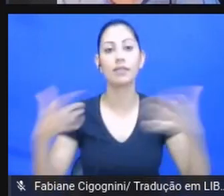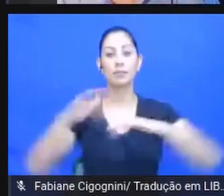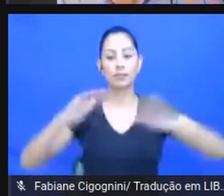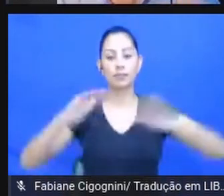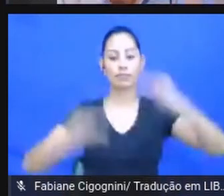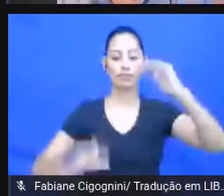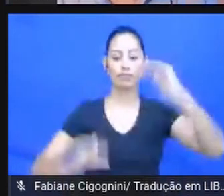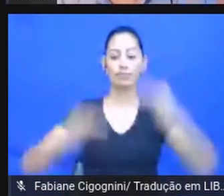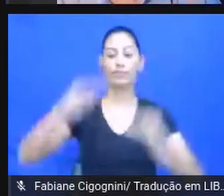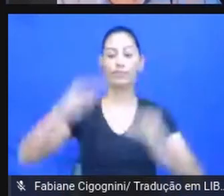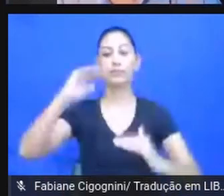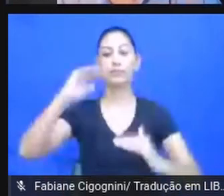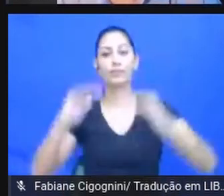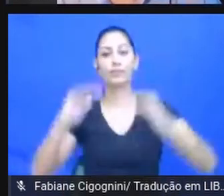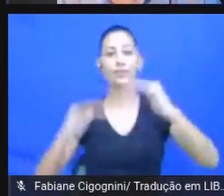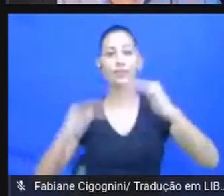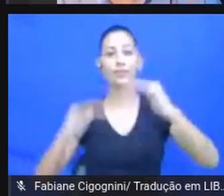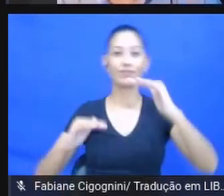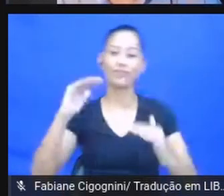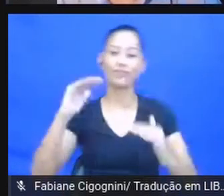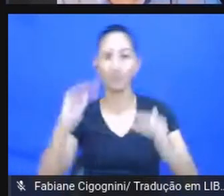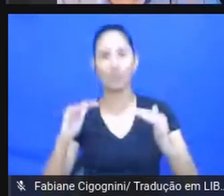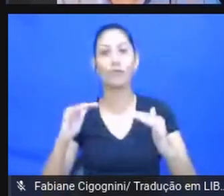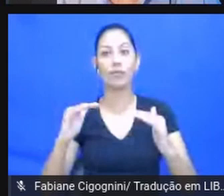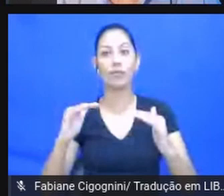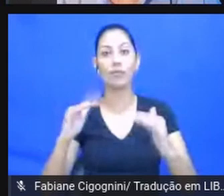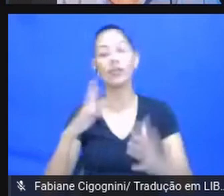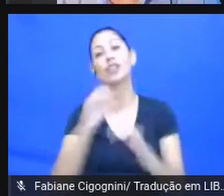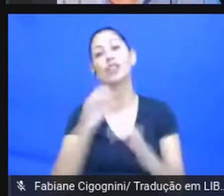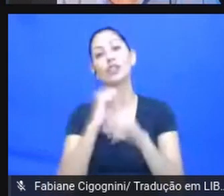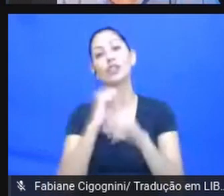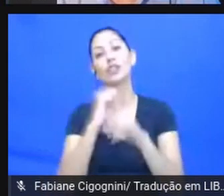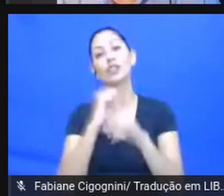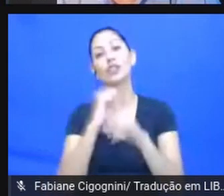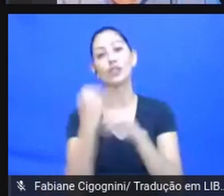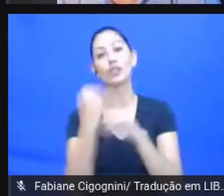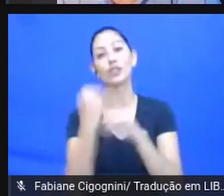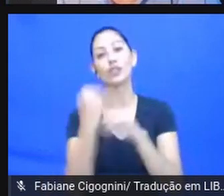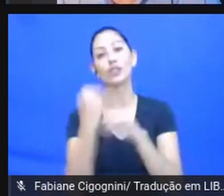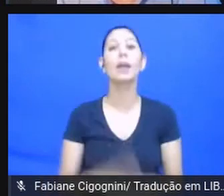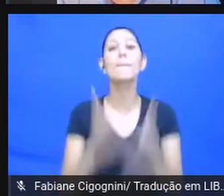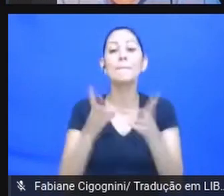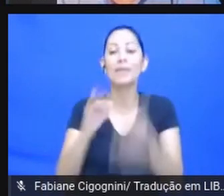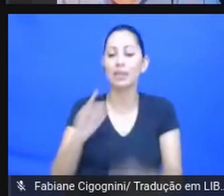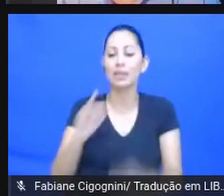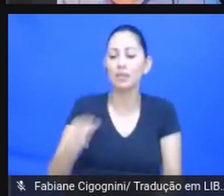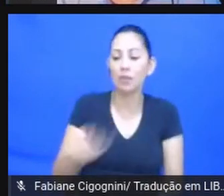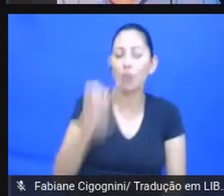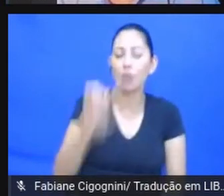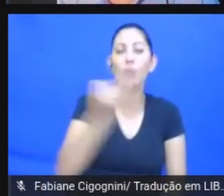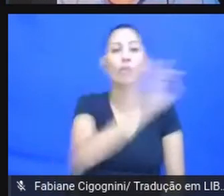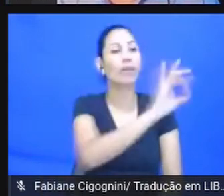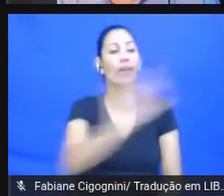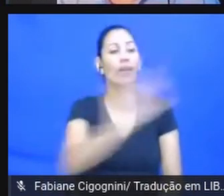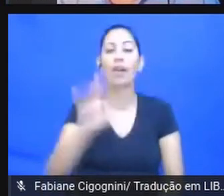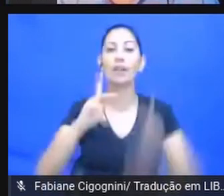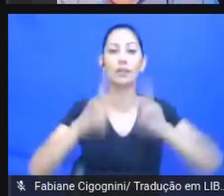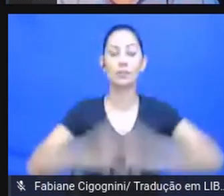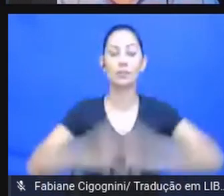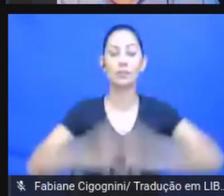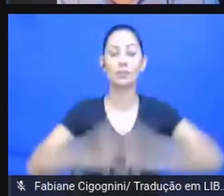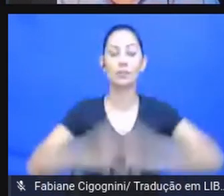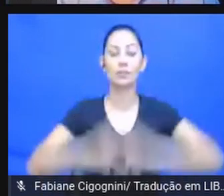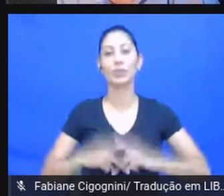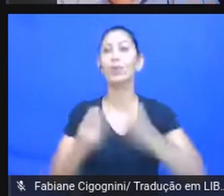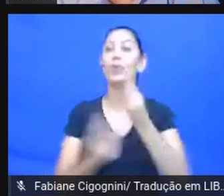desigualdade, oferecer as mesmas oportunidades para todos, e equidade, adaptar essas